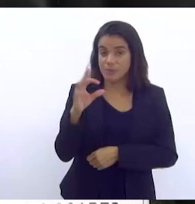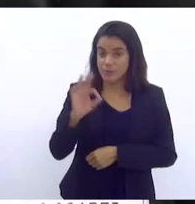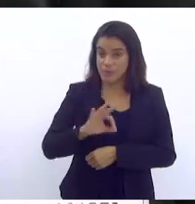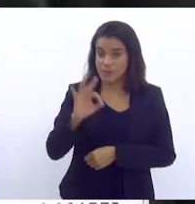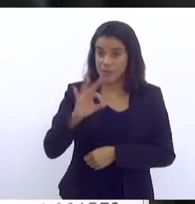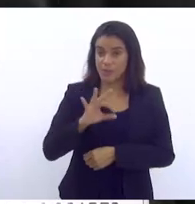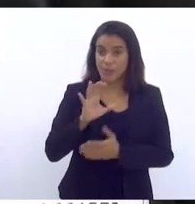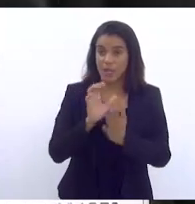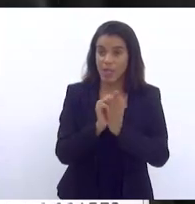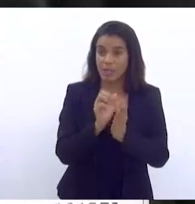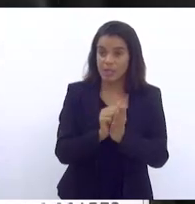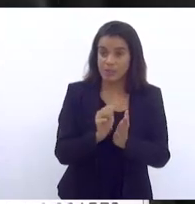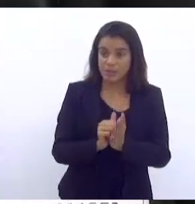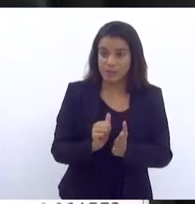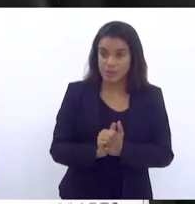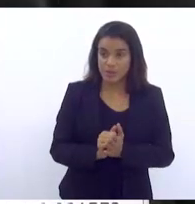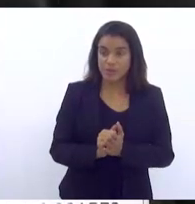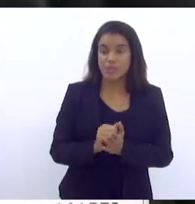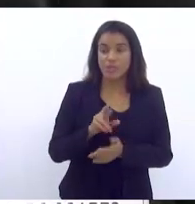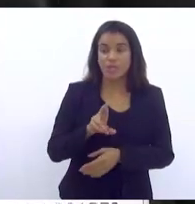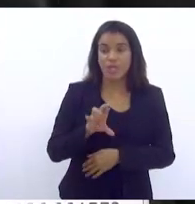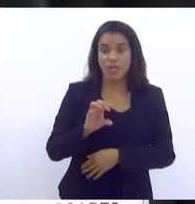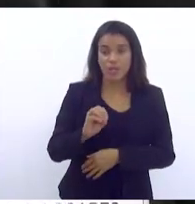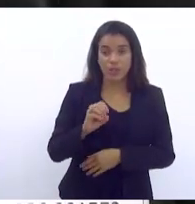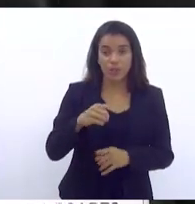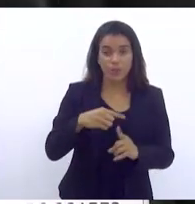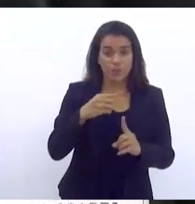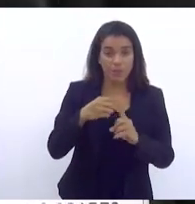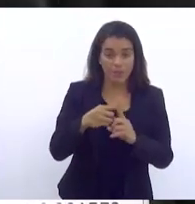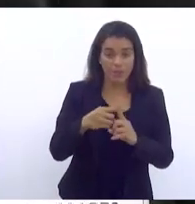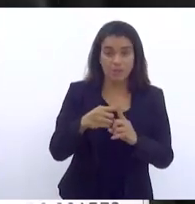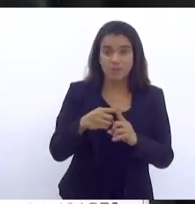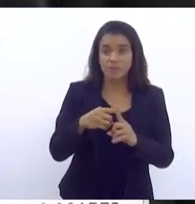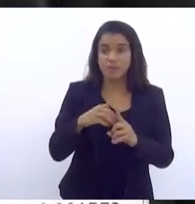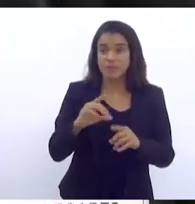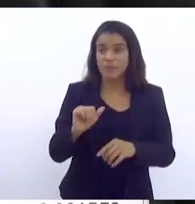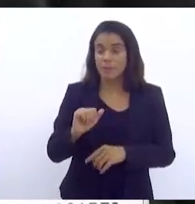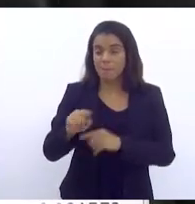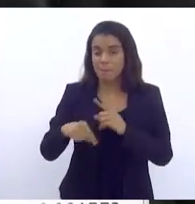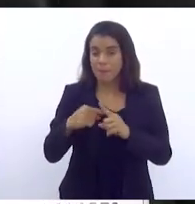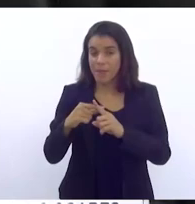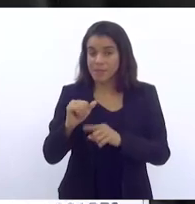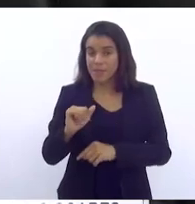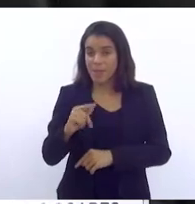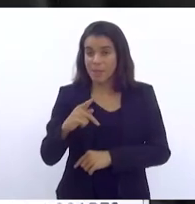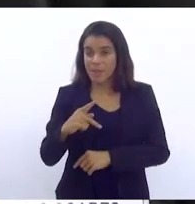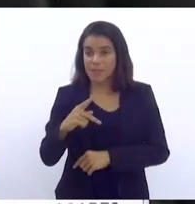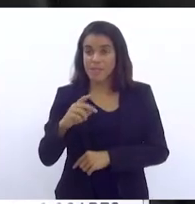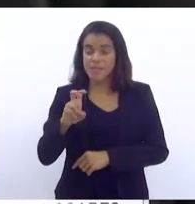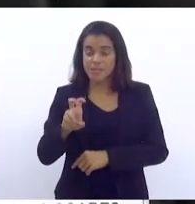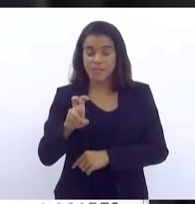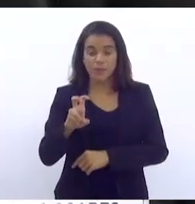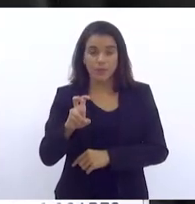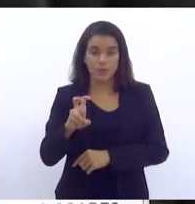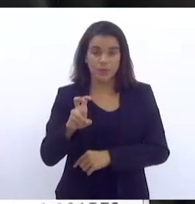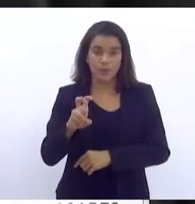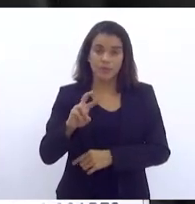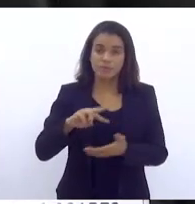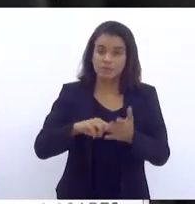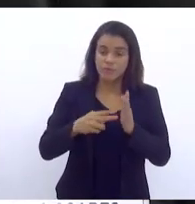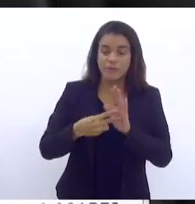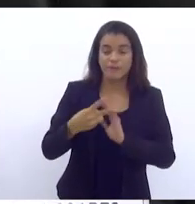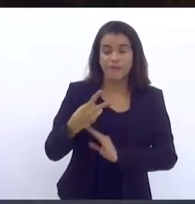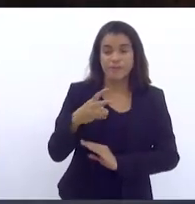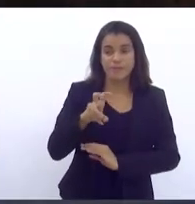cadastrados e no na Rio mais todos juntando a P5 e os municípios 1/4 são tarifa social 25%